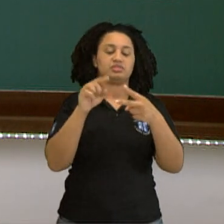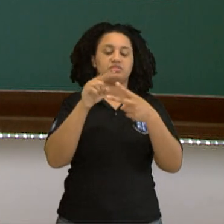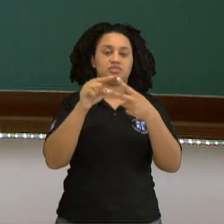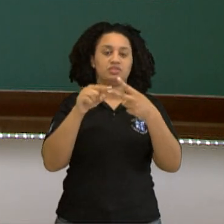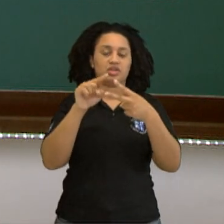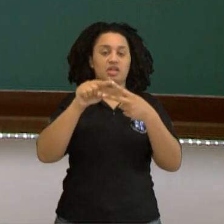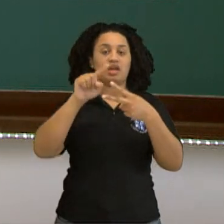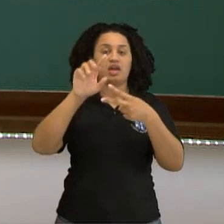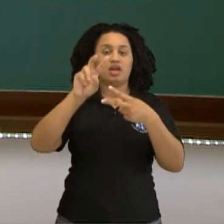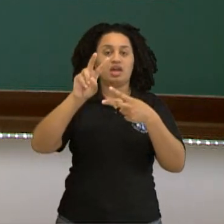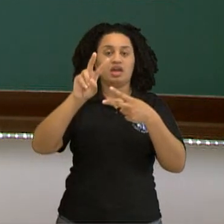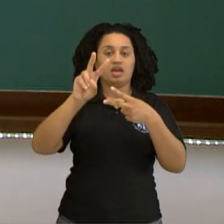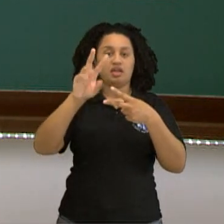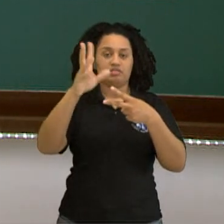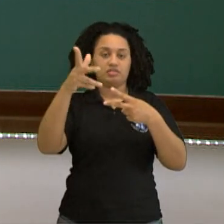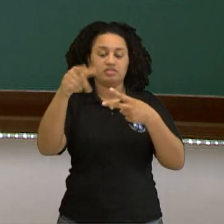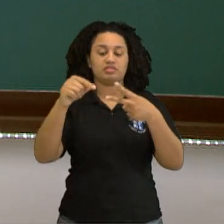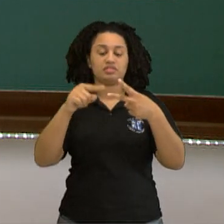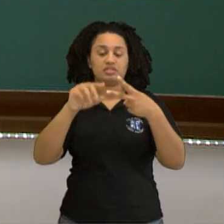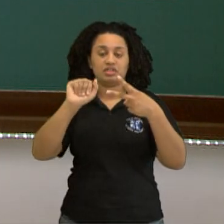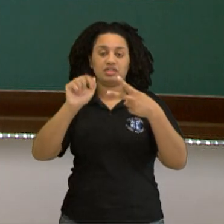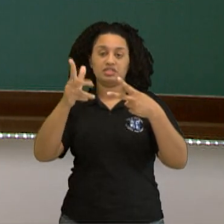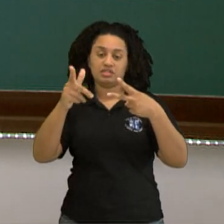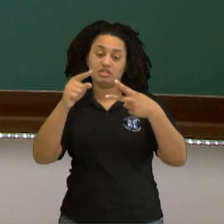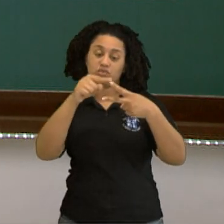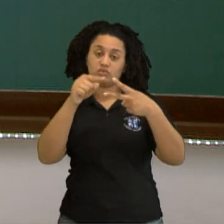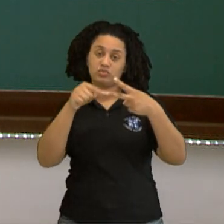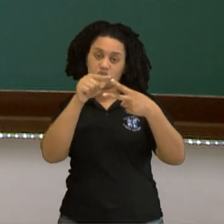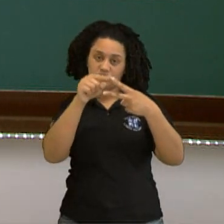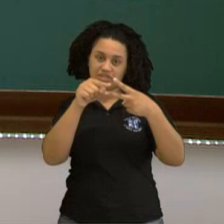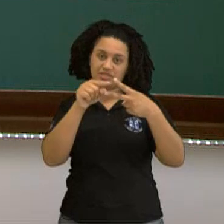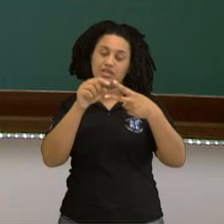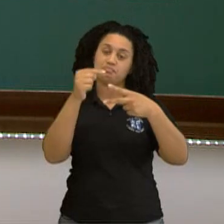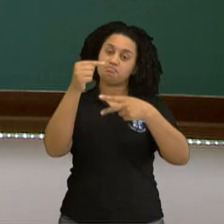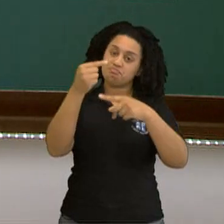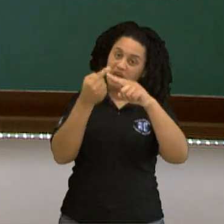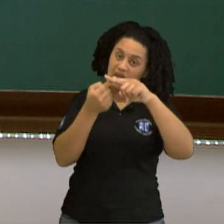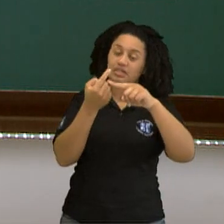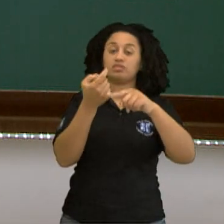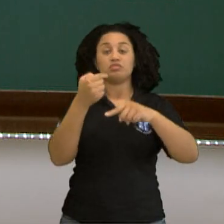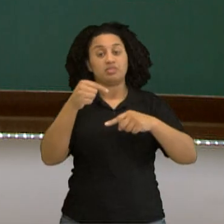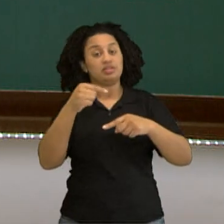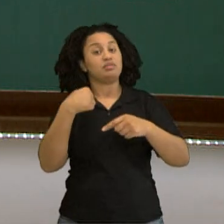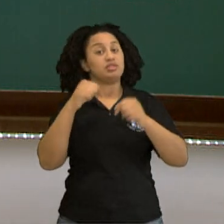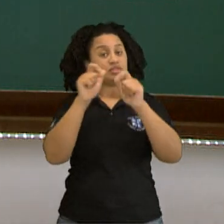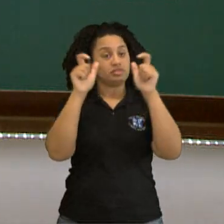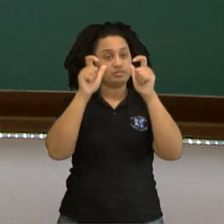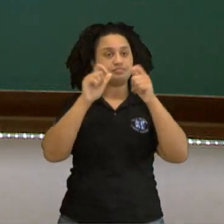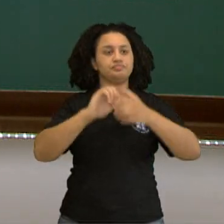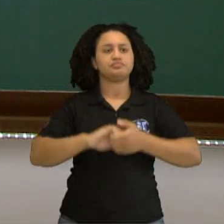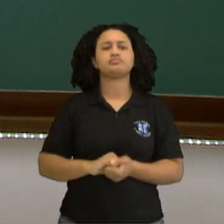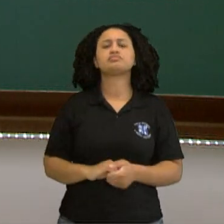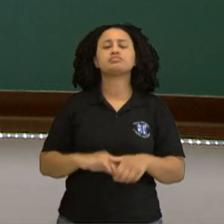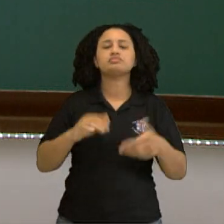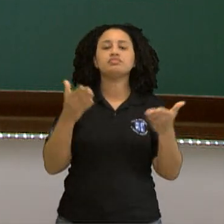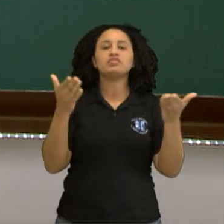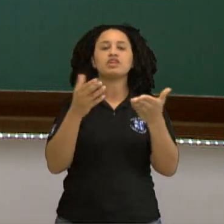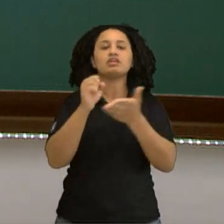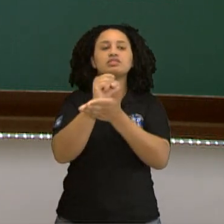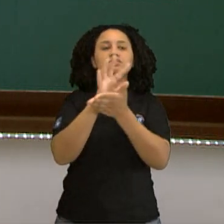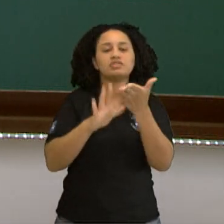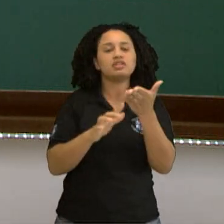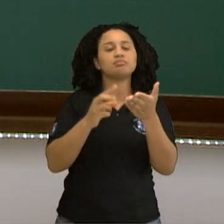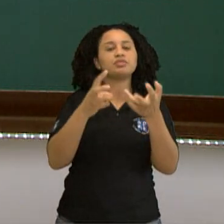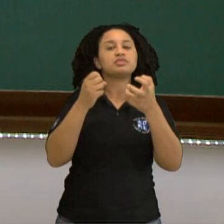a velocidade e a aceleração e seus respectivos sinais, ok? Vamos lá, vamos fazer esse exercício para ver se